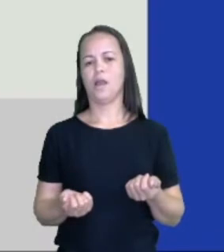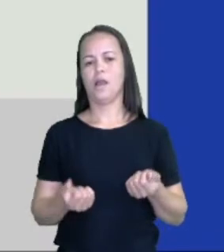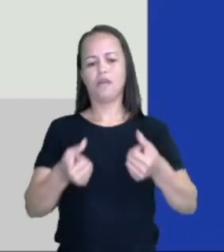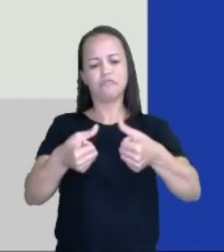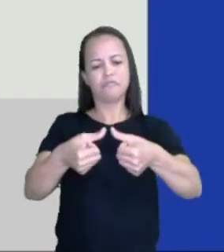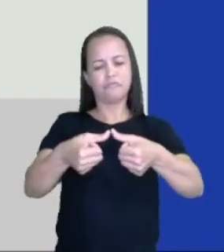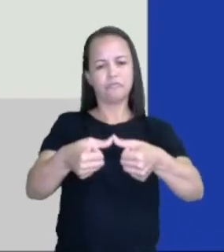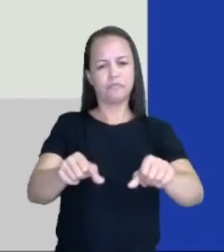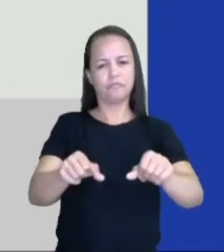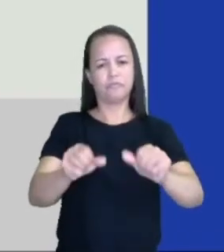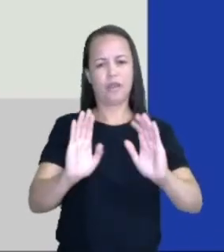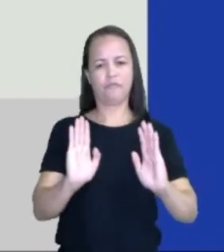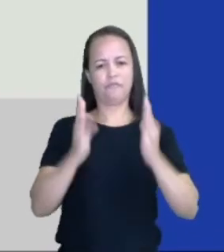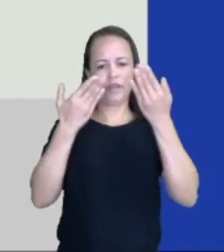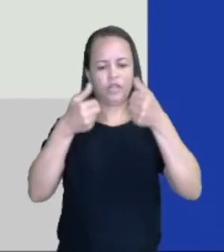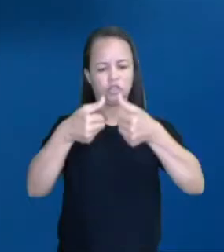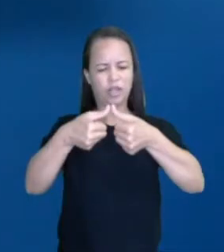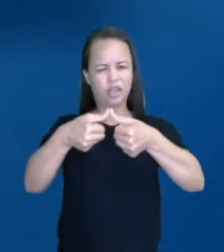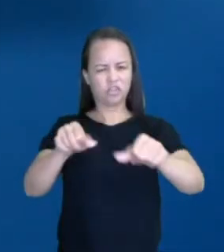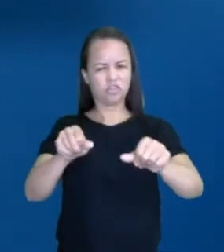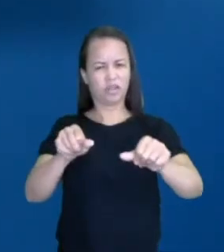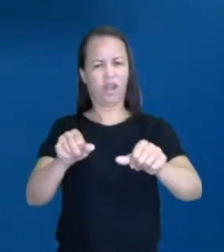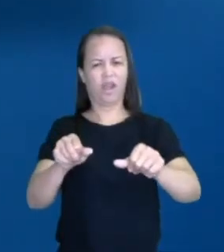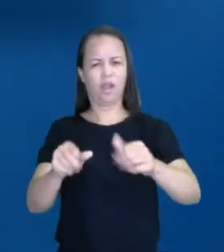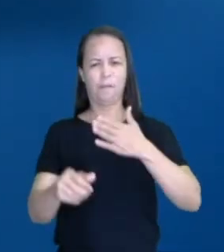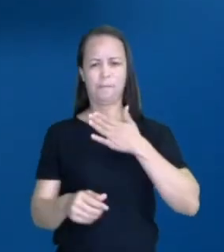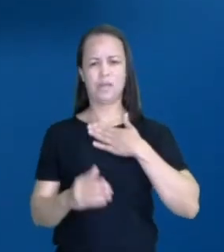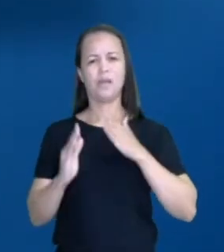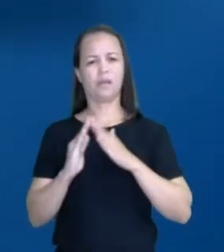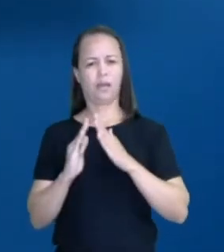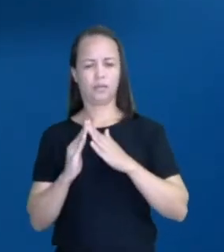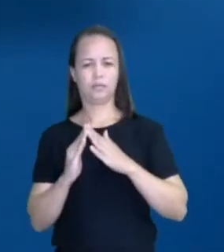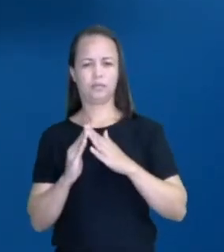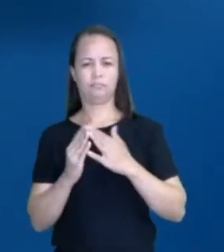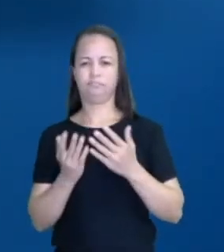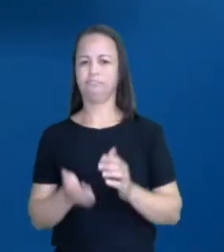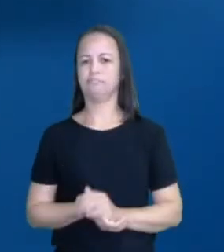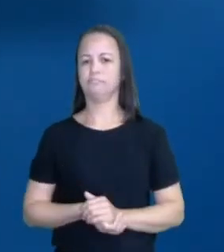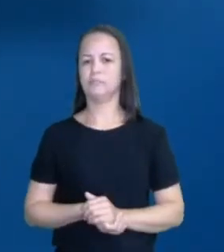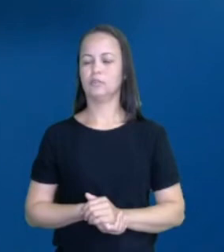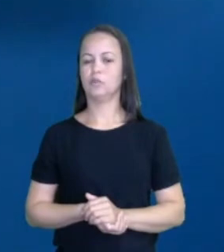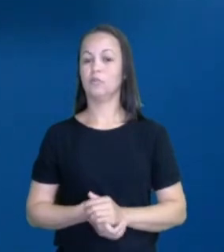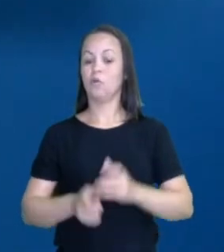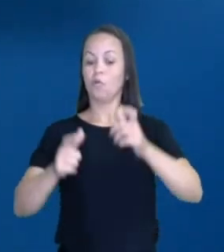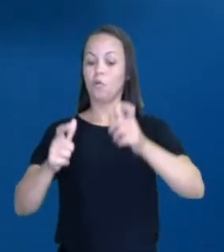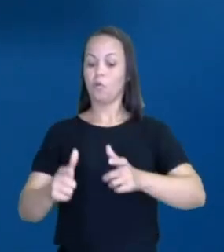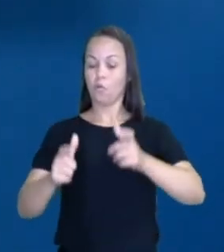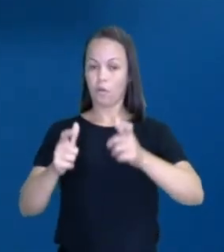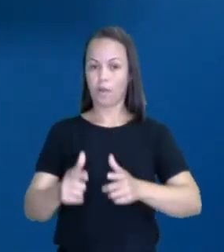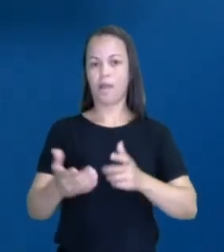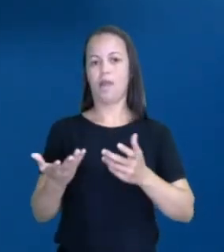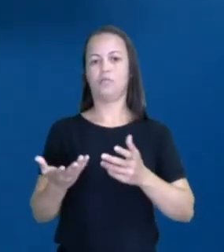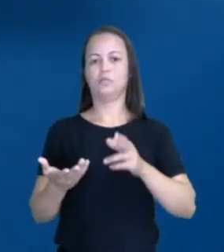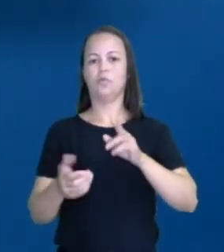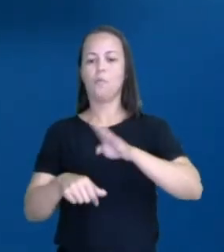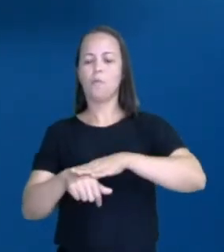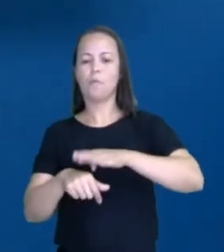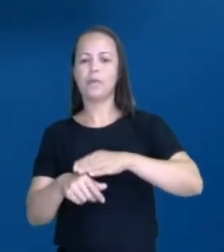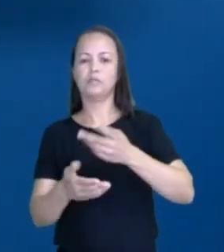minha casa? Porque quando eu quero falar dessa localização de um momento, de